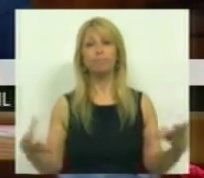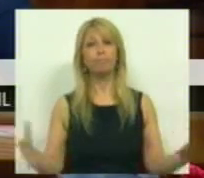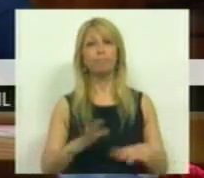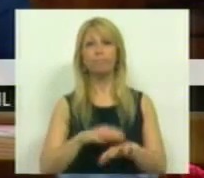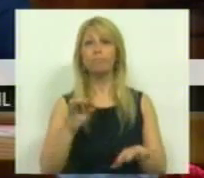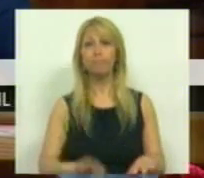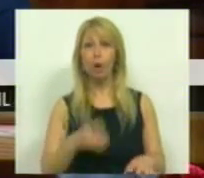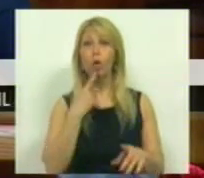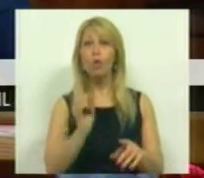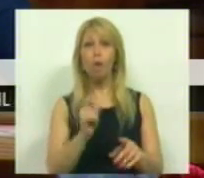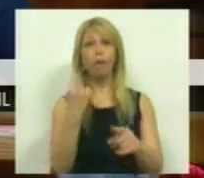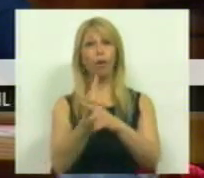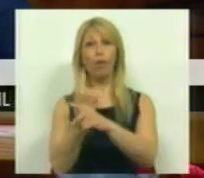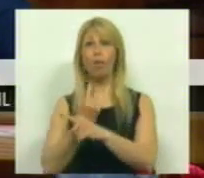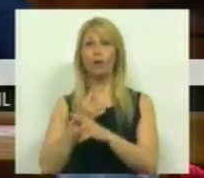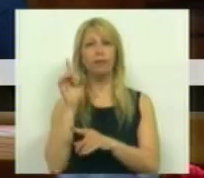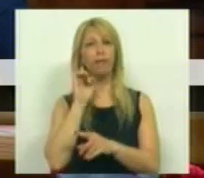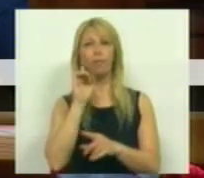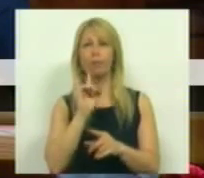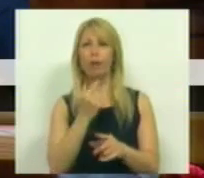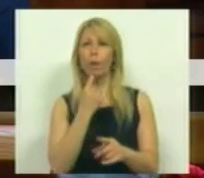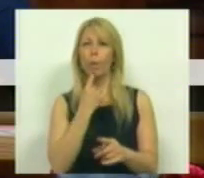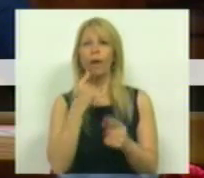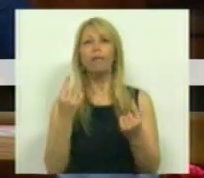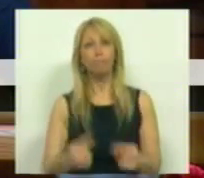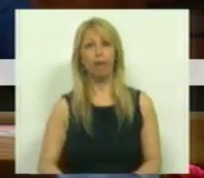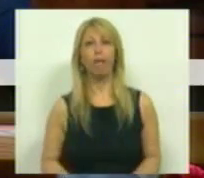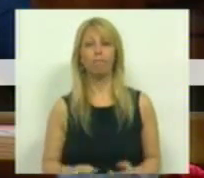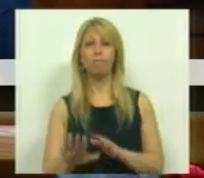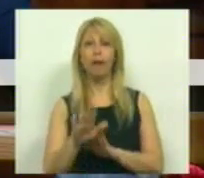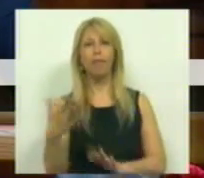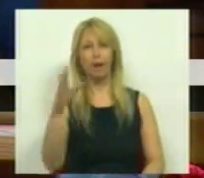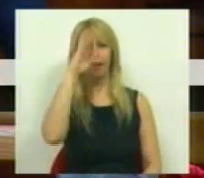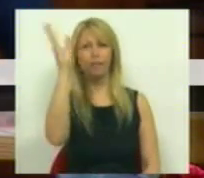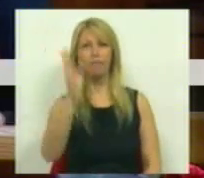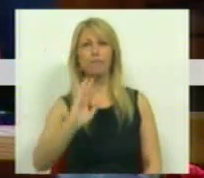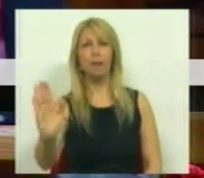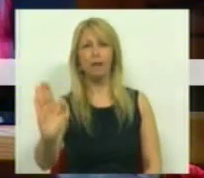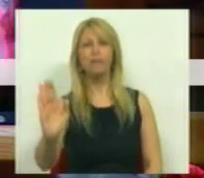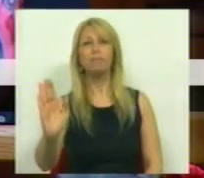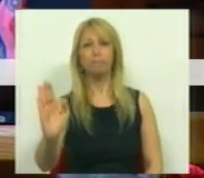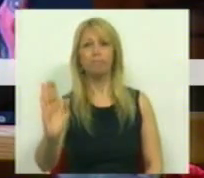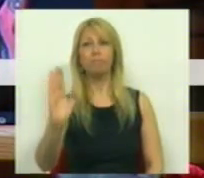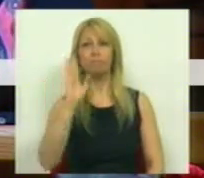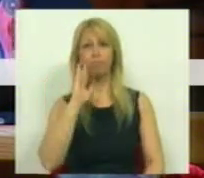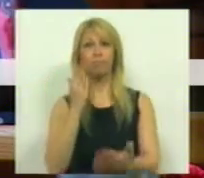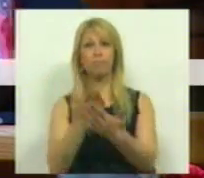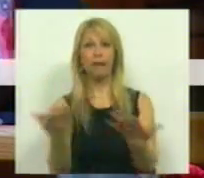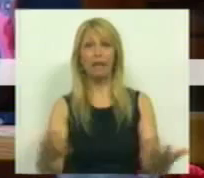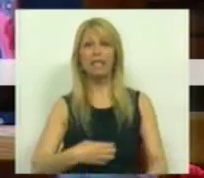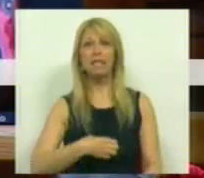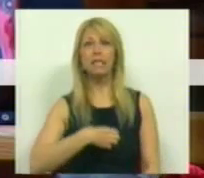nome das coisas é tão importante. A direita bem o sabe, que alimenta este